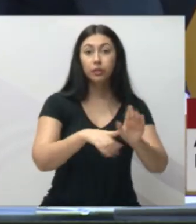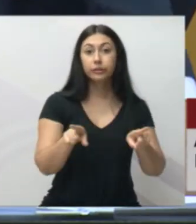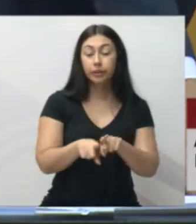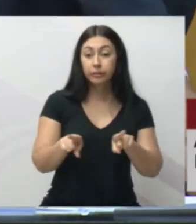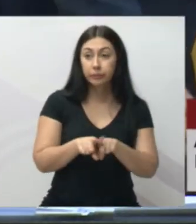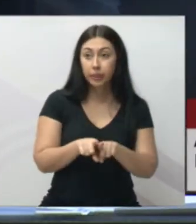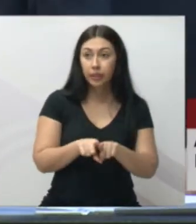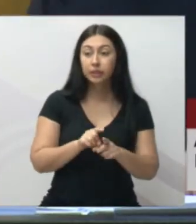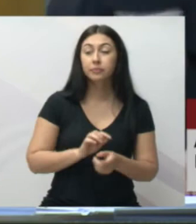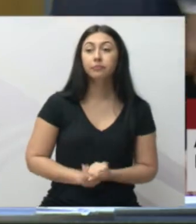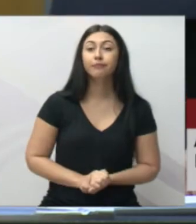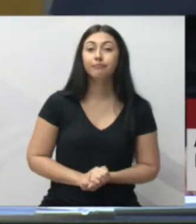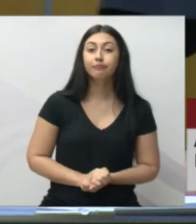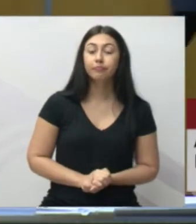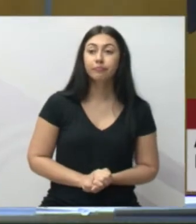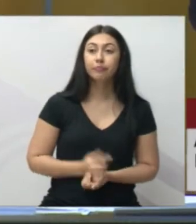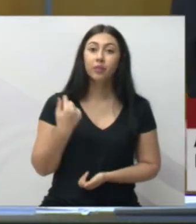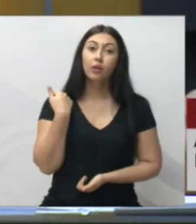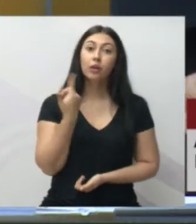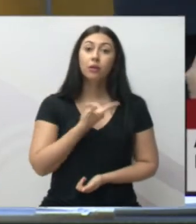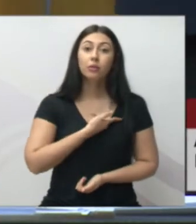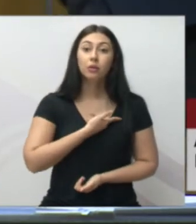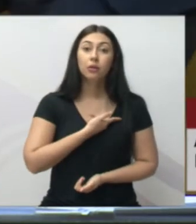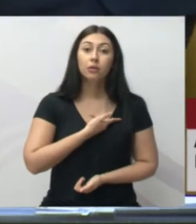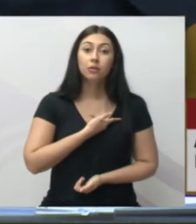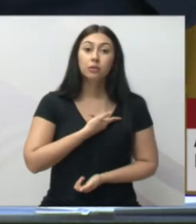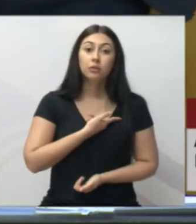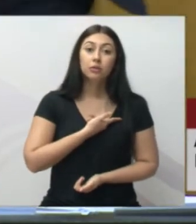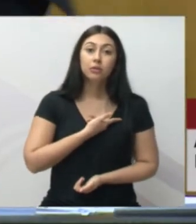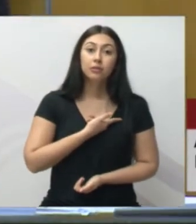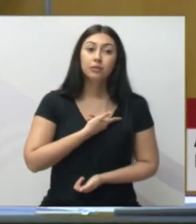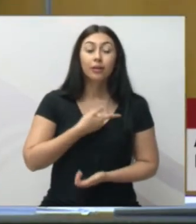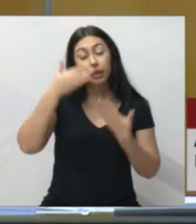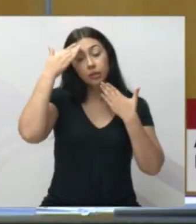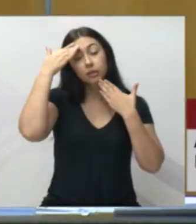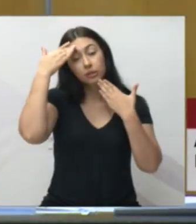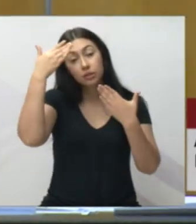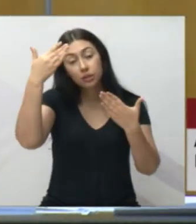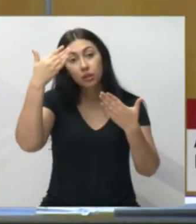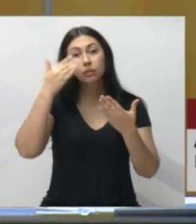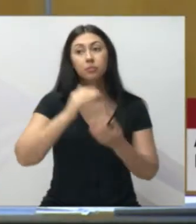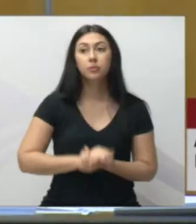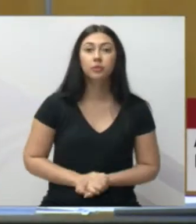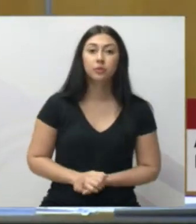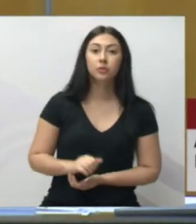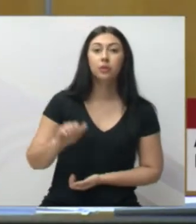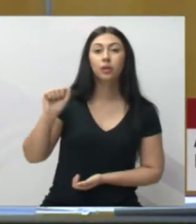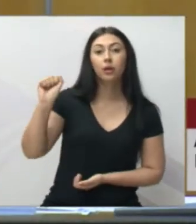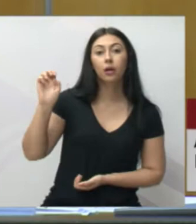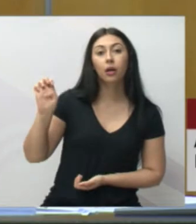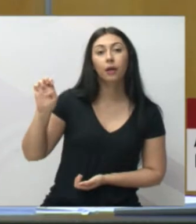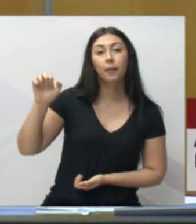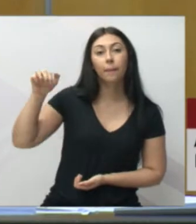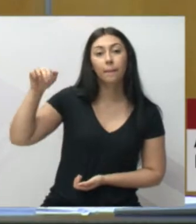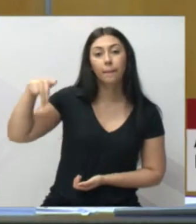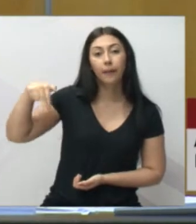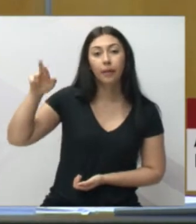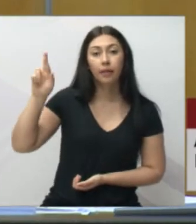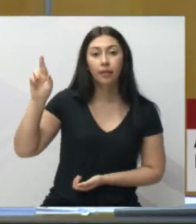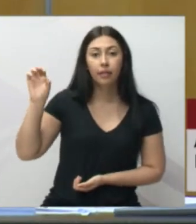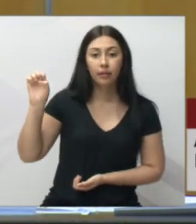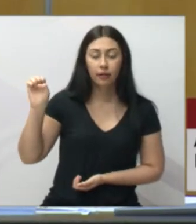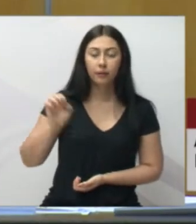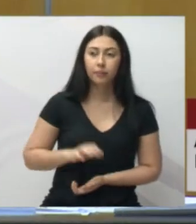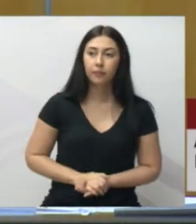fim, reiteramos nossos votos de elevada estima e consideração. Abner de Madureira, presidente da Câmara